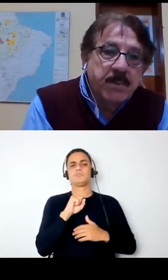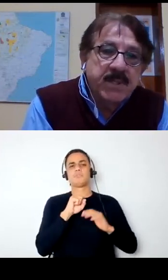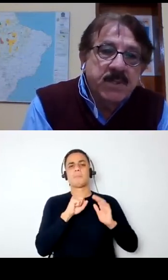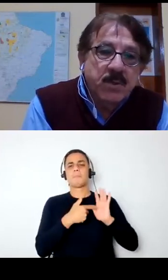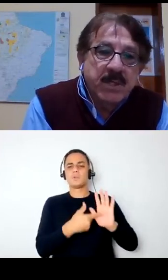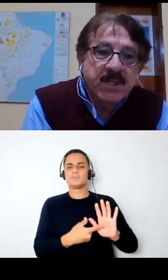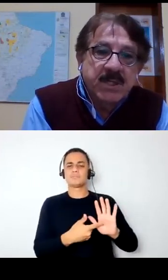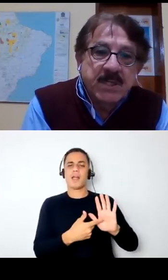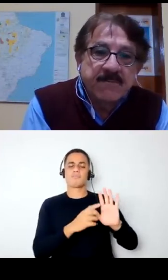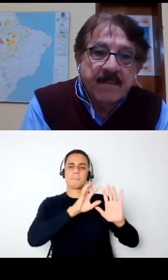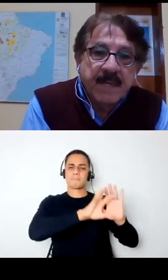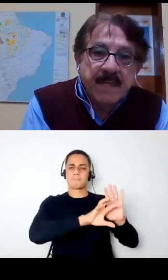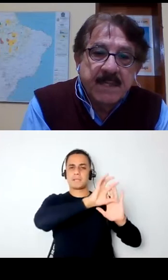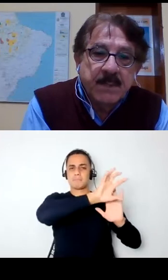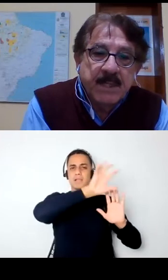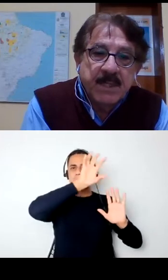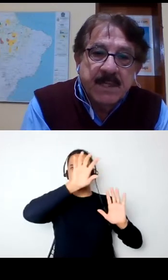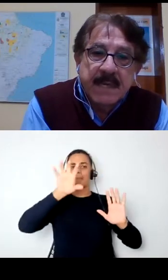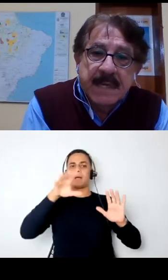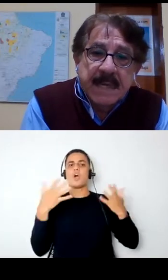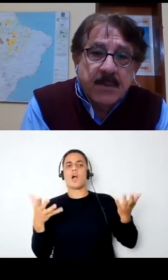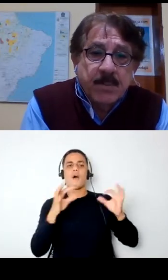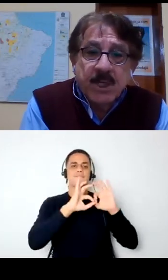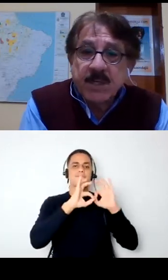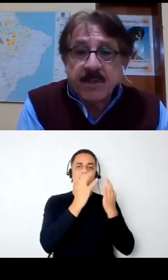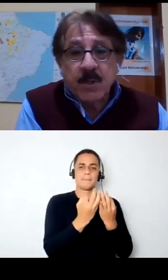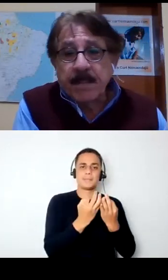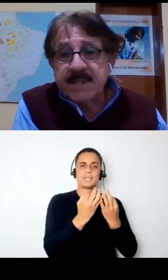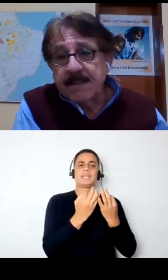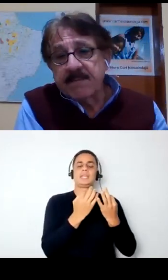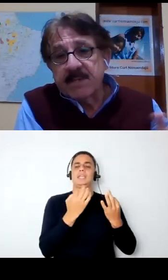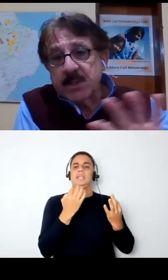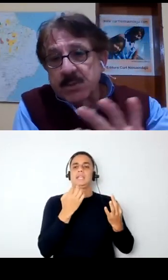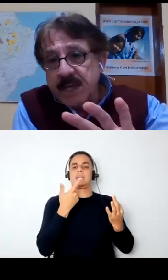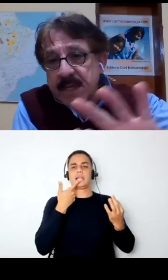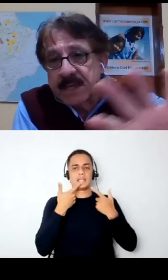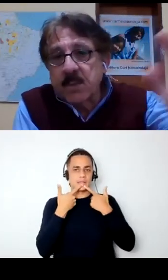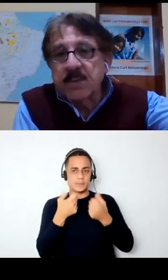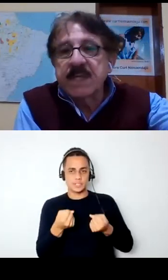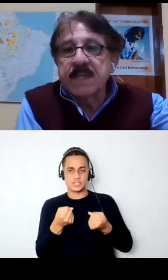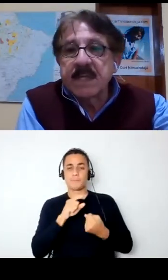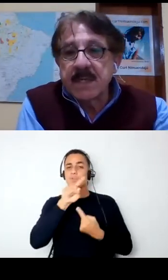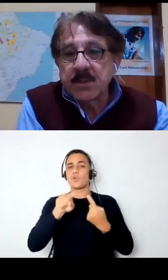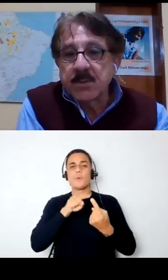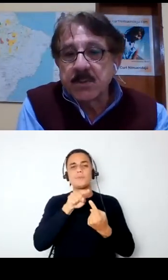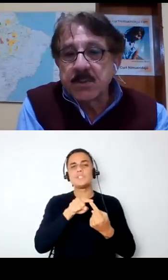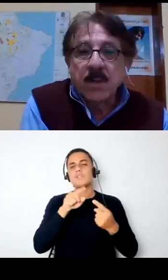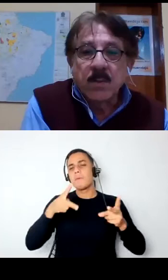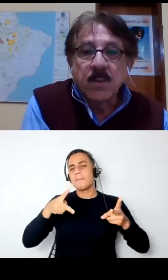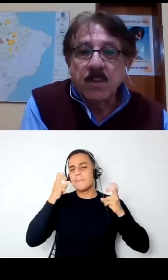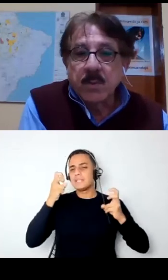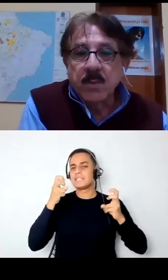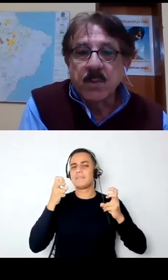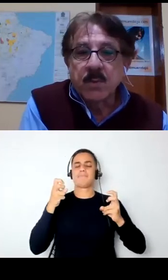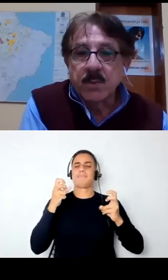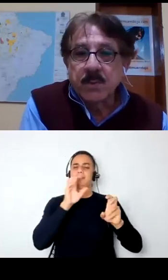representações de posições de famílias linguísticas. O objetivo é só mostrar para vocês onde é que está se concentrando